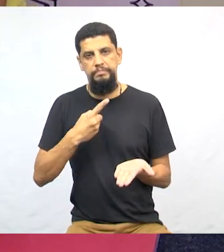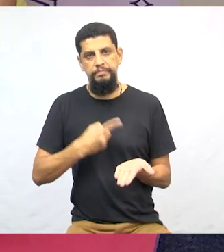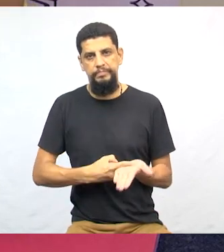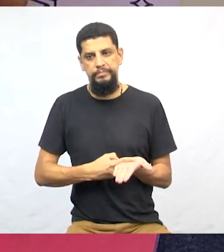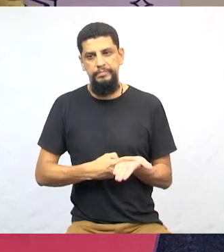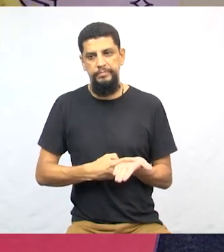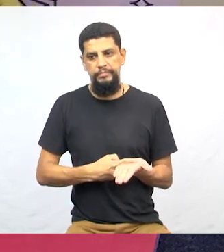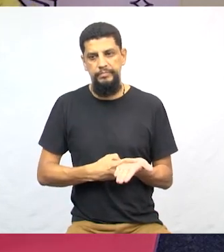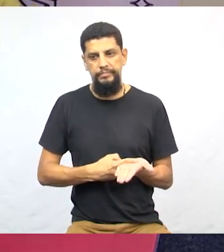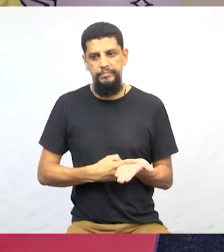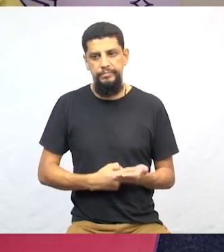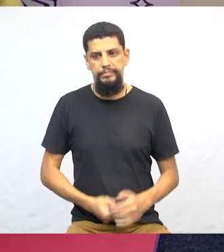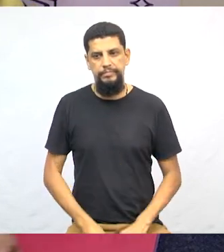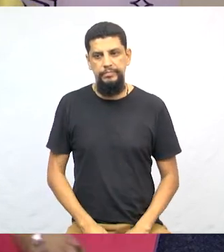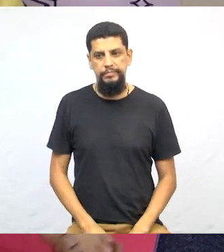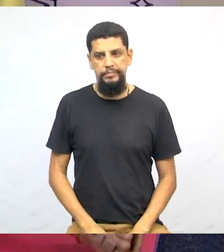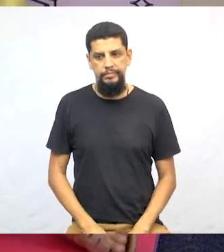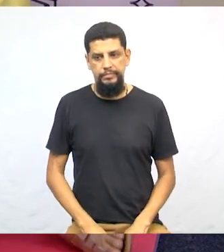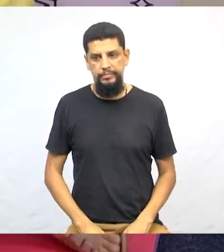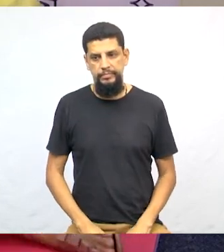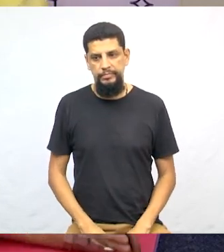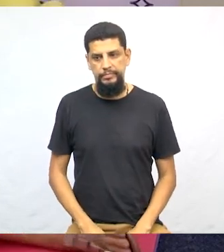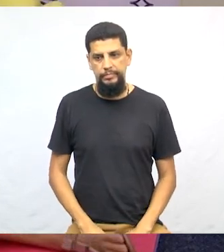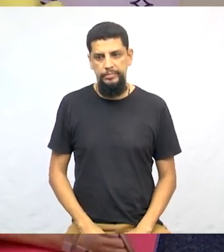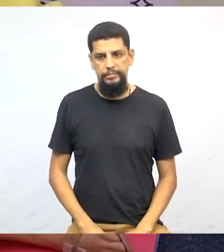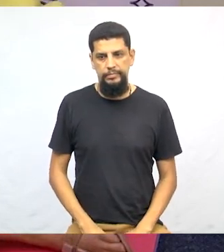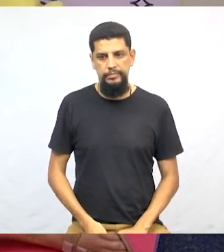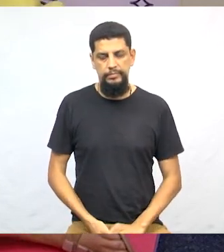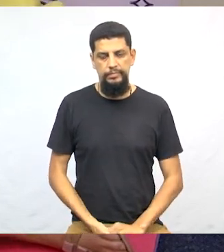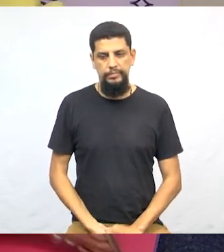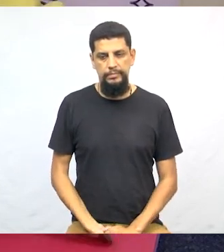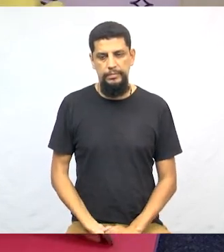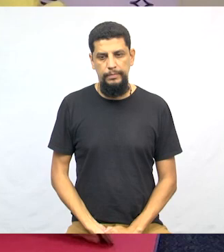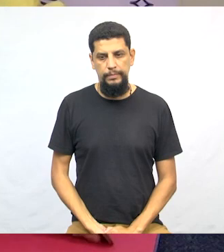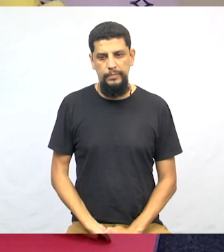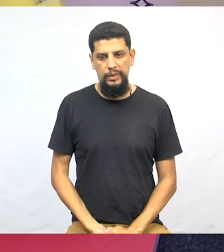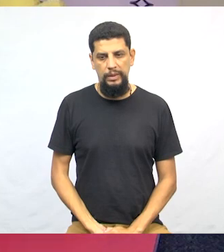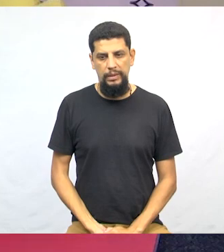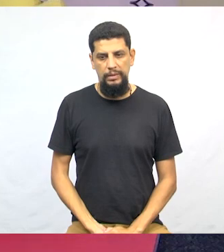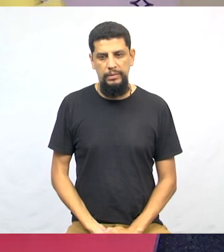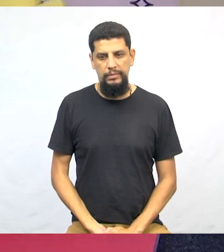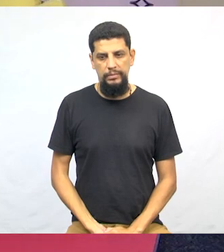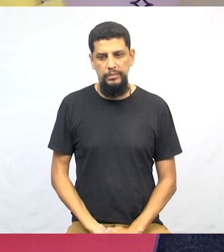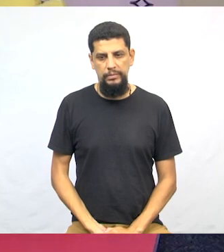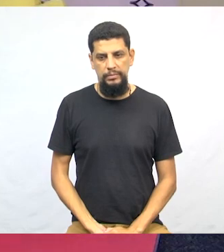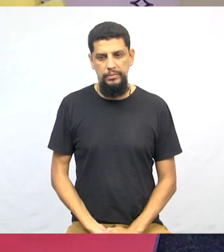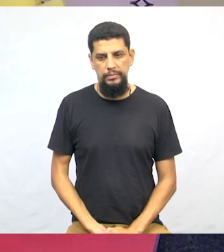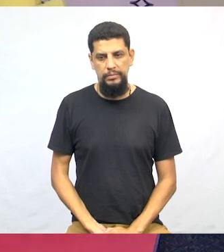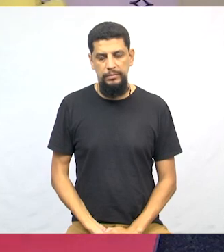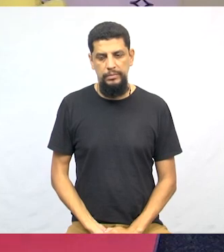Combinado. Então, eu vou colocar ali a fita.